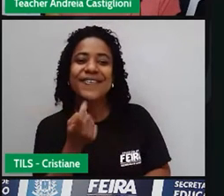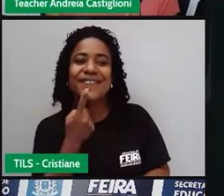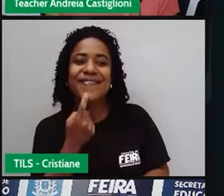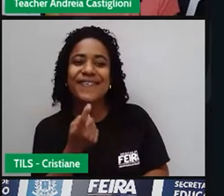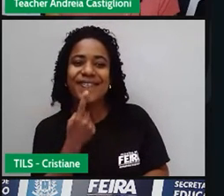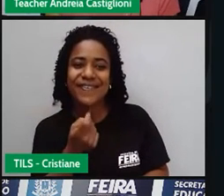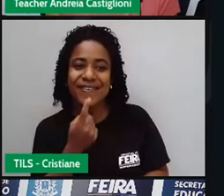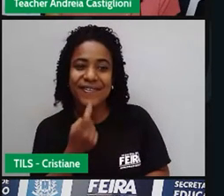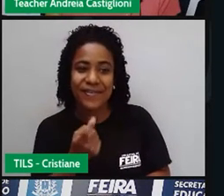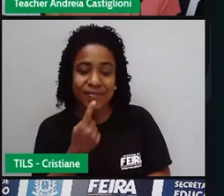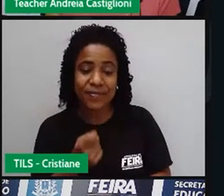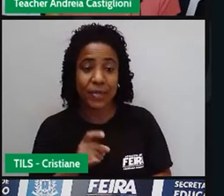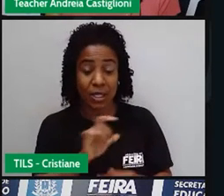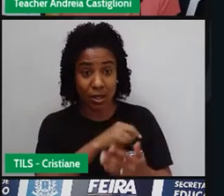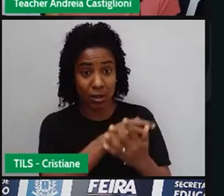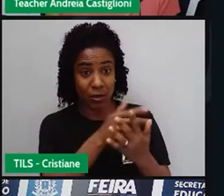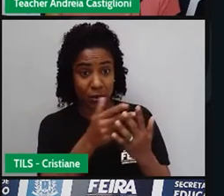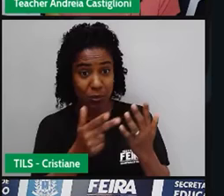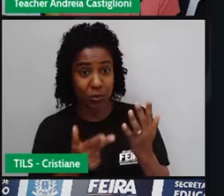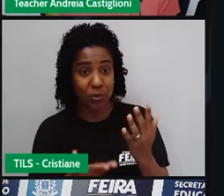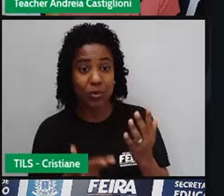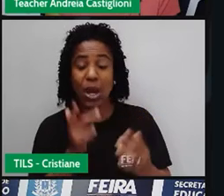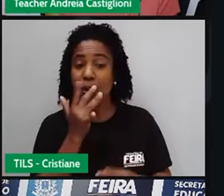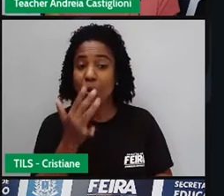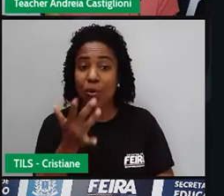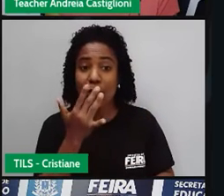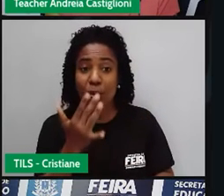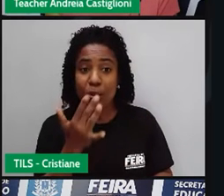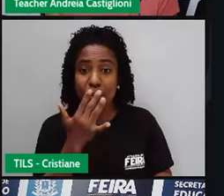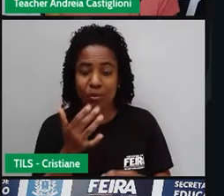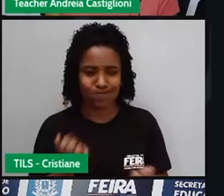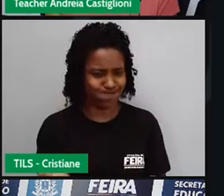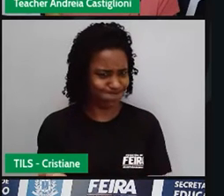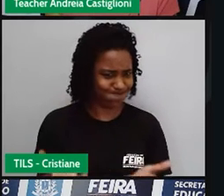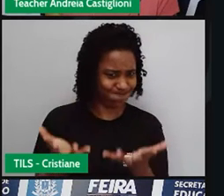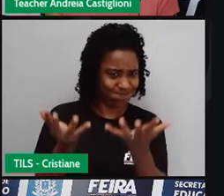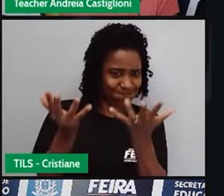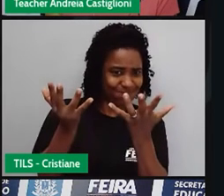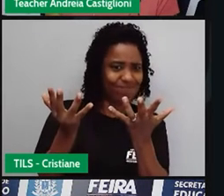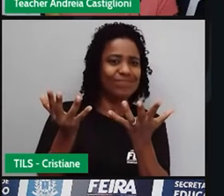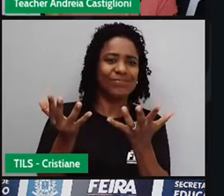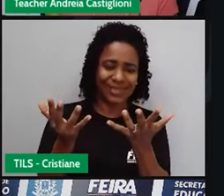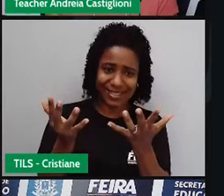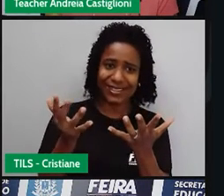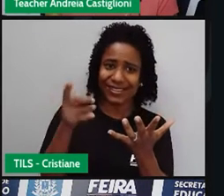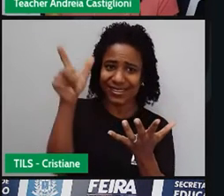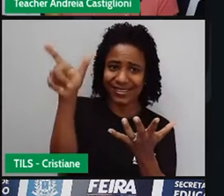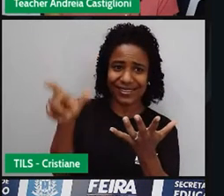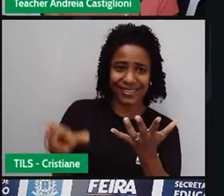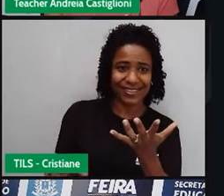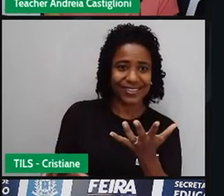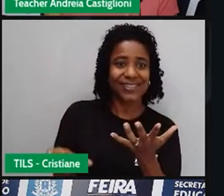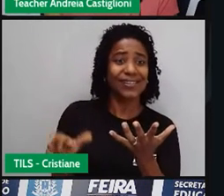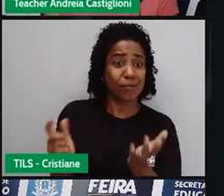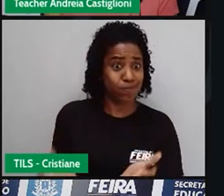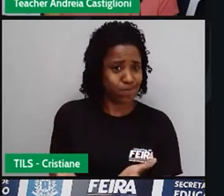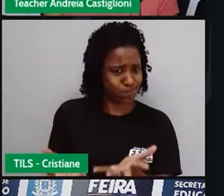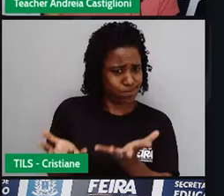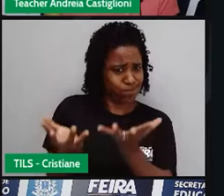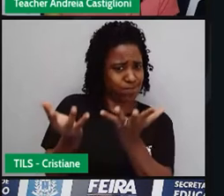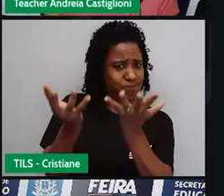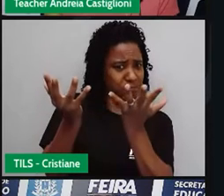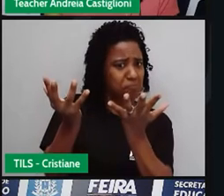essa cores elas são muito chamativas na roupa da dessa moça e elas estão